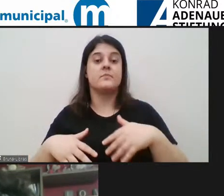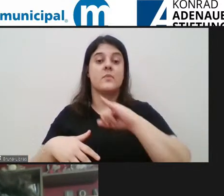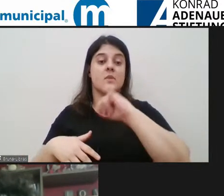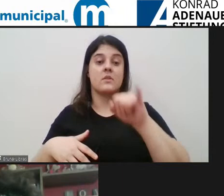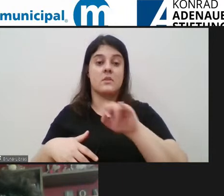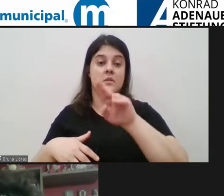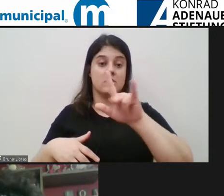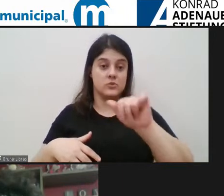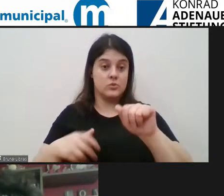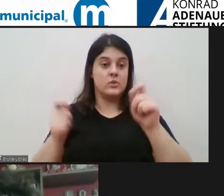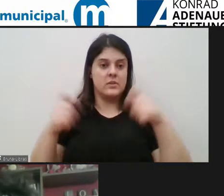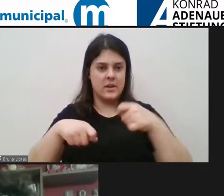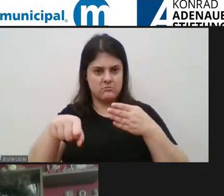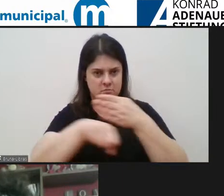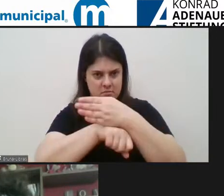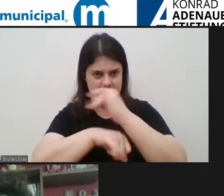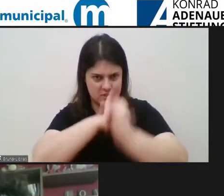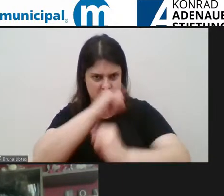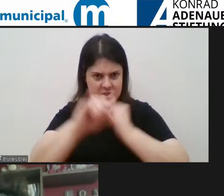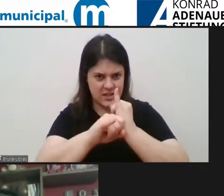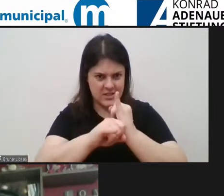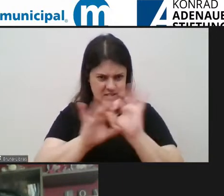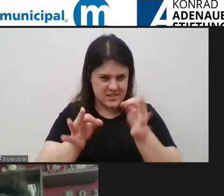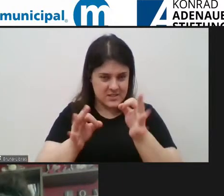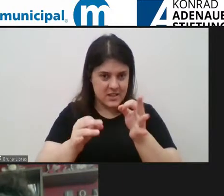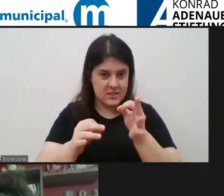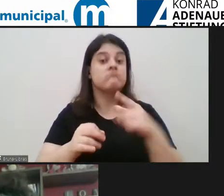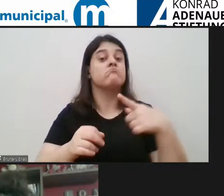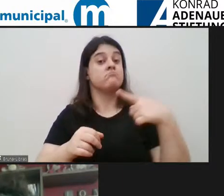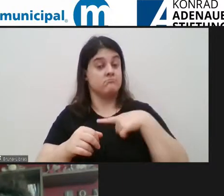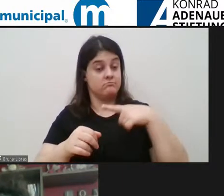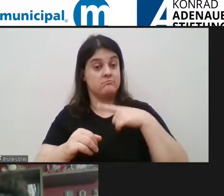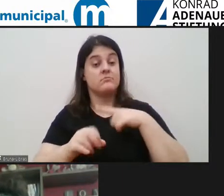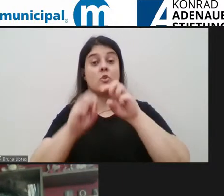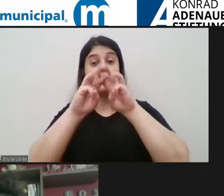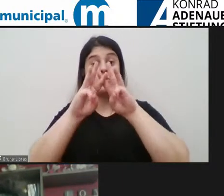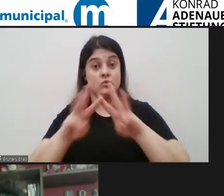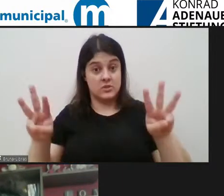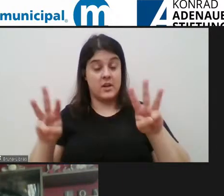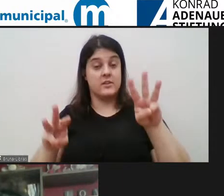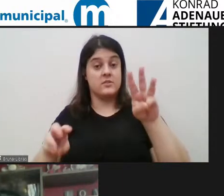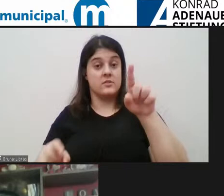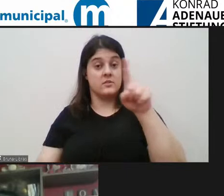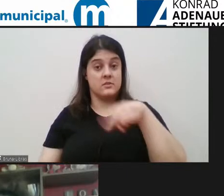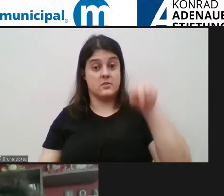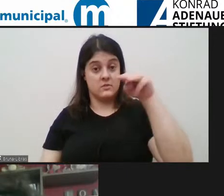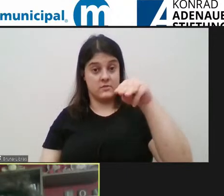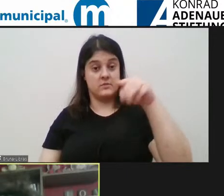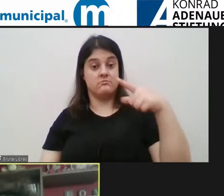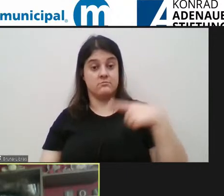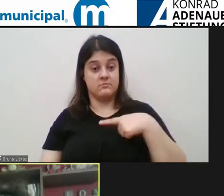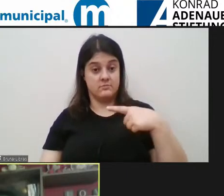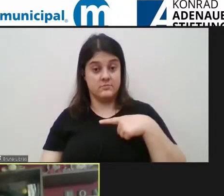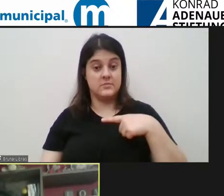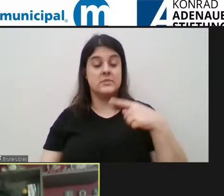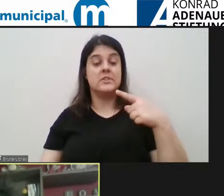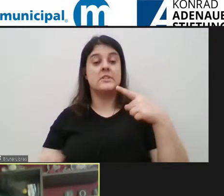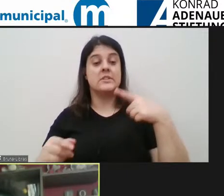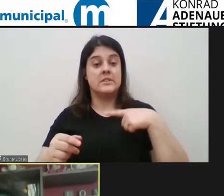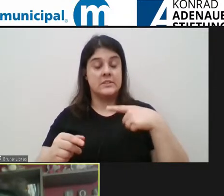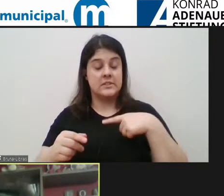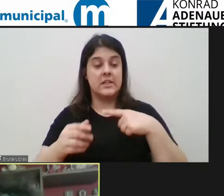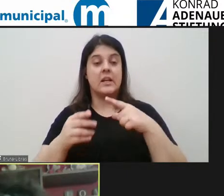Júlia a coletânea para acessar tranquilamente pela internet né tá tudo disponível lá no site da oficina Municipal certo sem nós temos uma